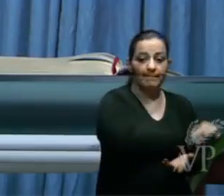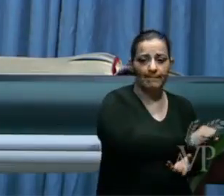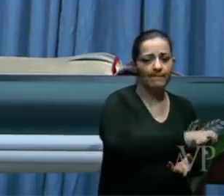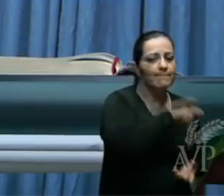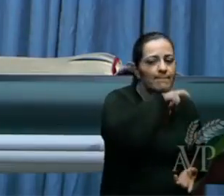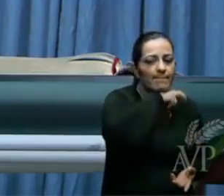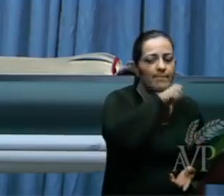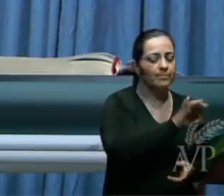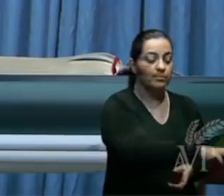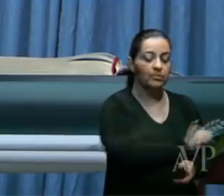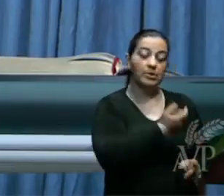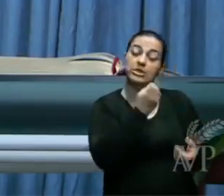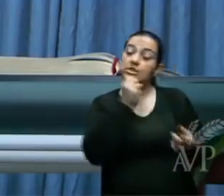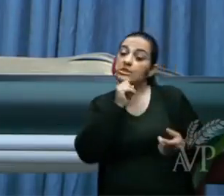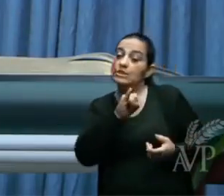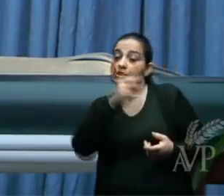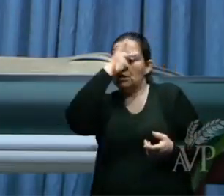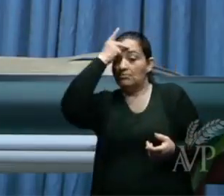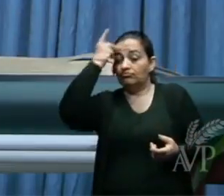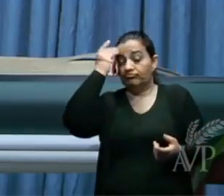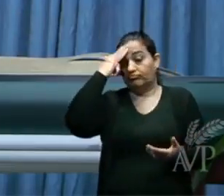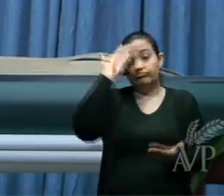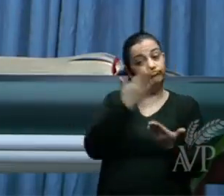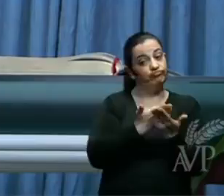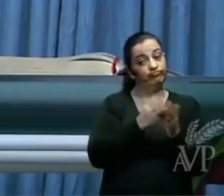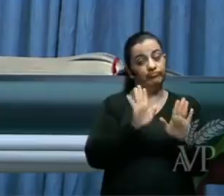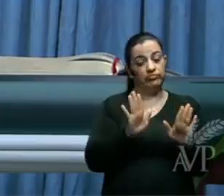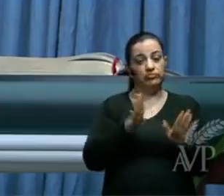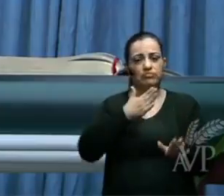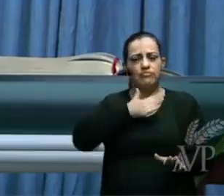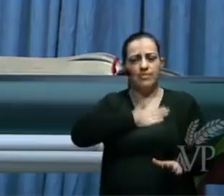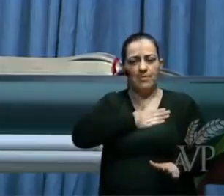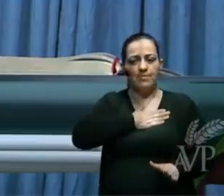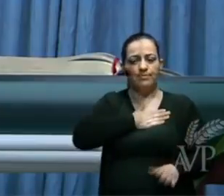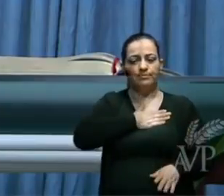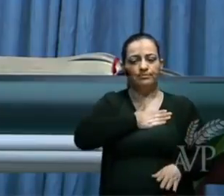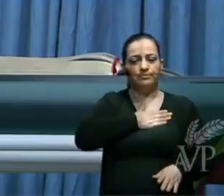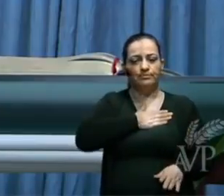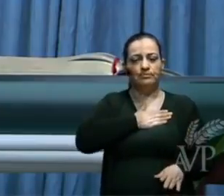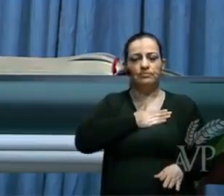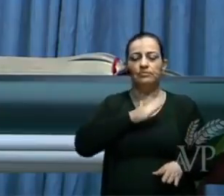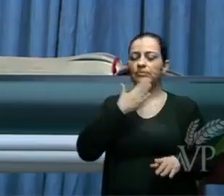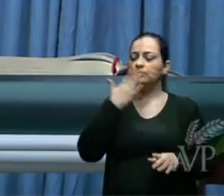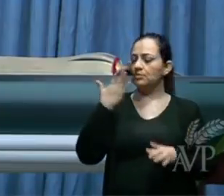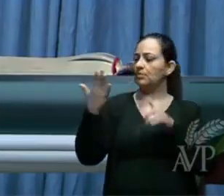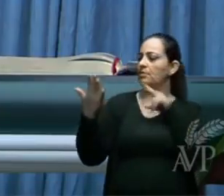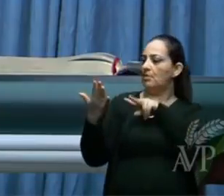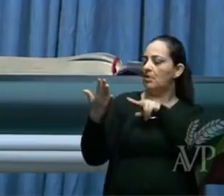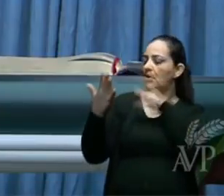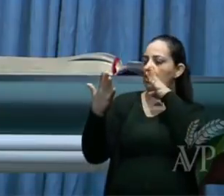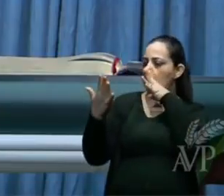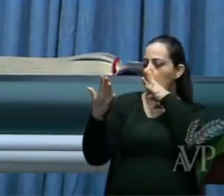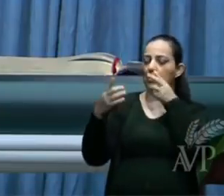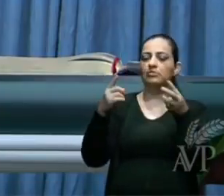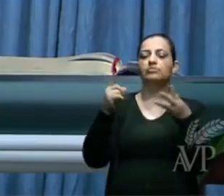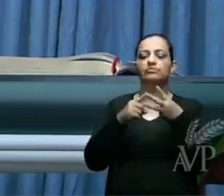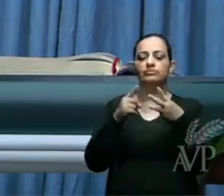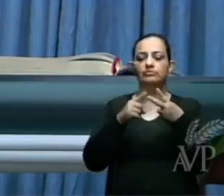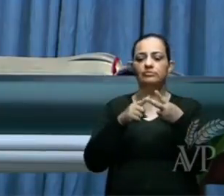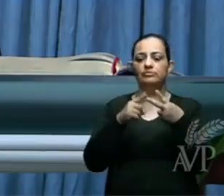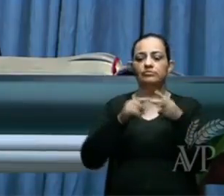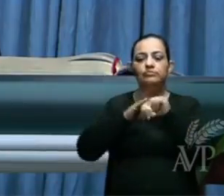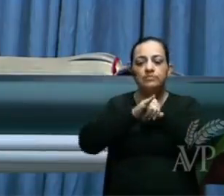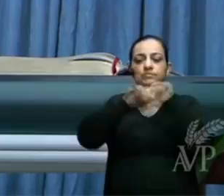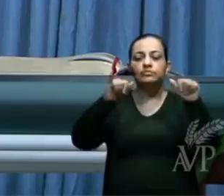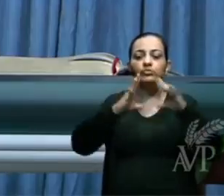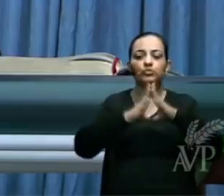se eles não crêem nele foi a tua mão no peito eles vão querer no segundo ea